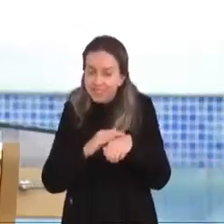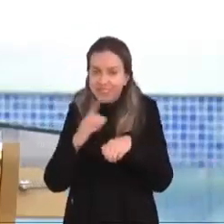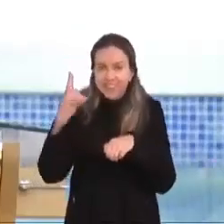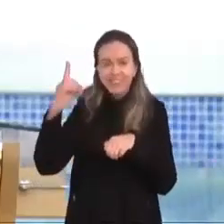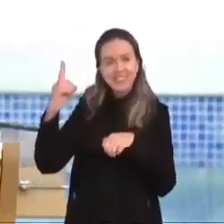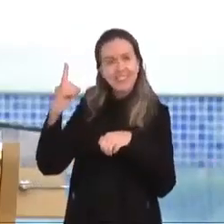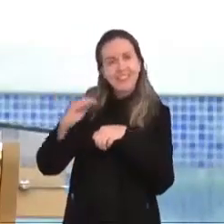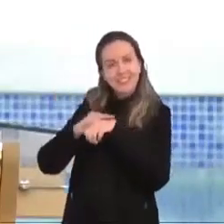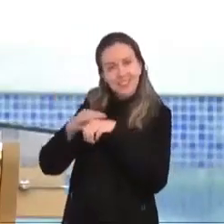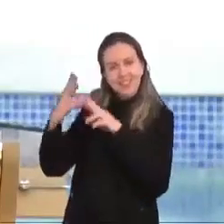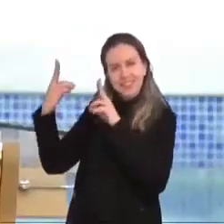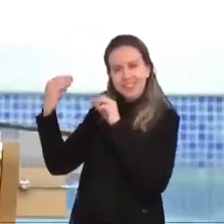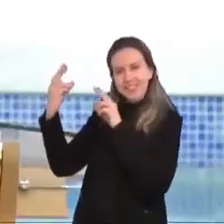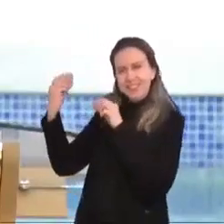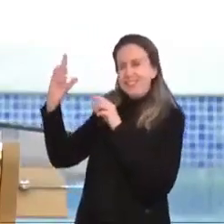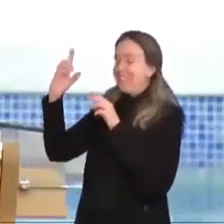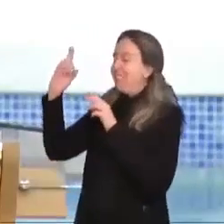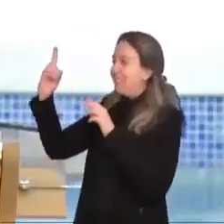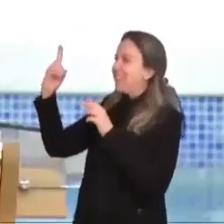Mas eu venho aqui,